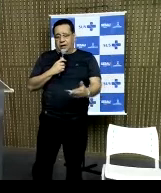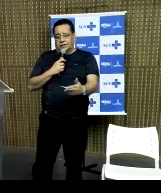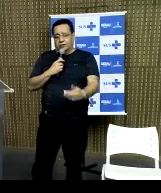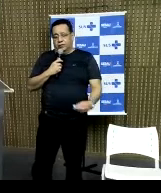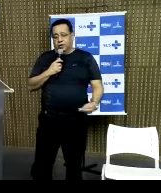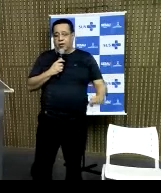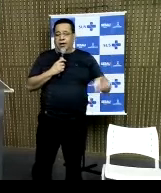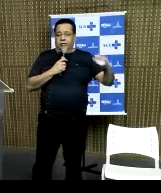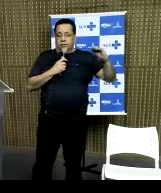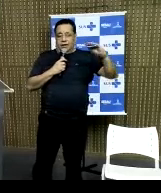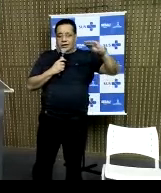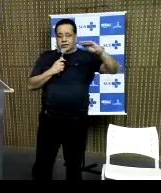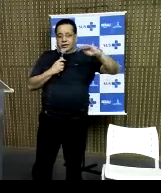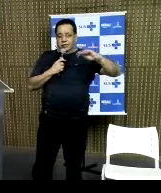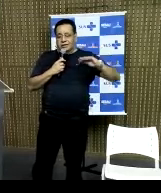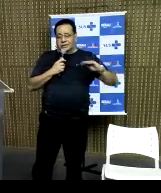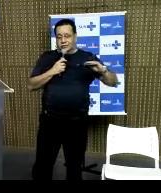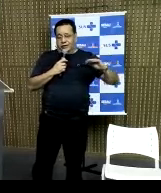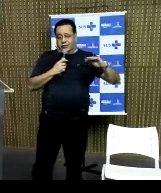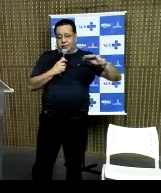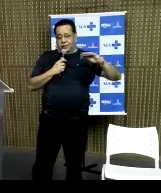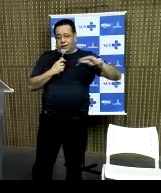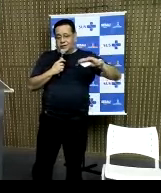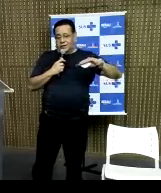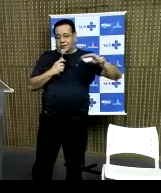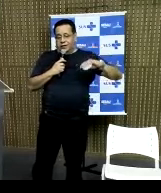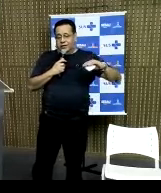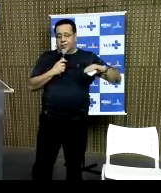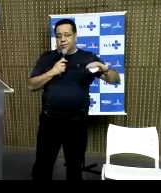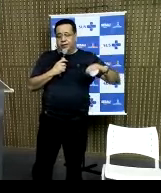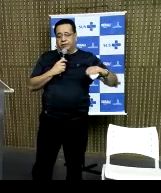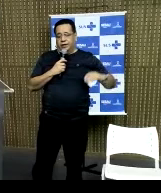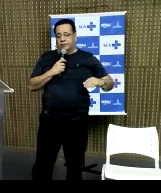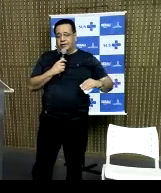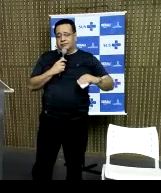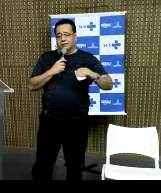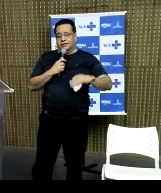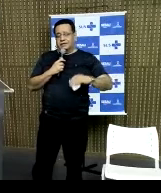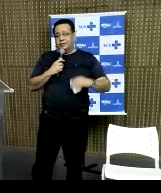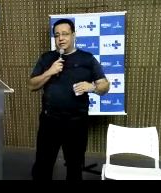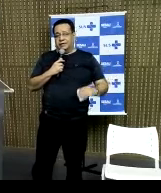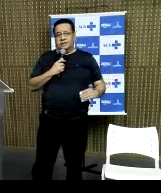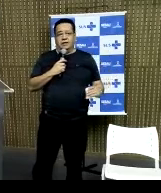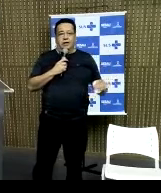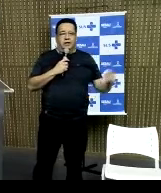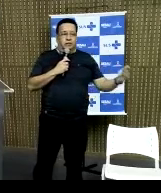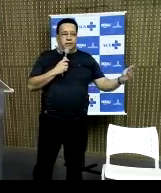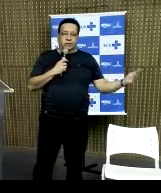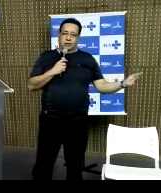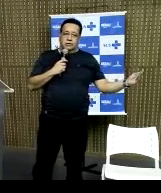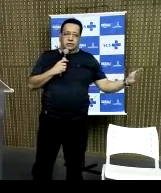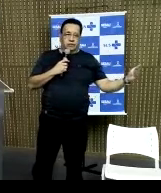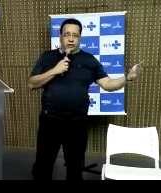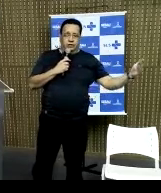isso, a saúde bucal. No caso aí, teve uma baixa demanda pelo fato das urgências e emergências, que